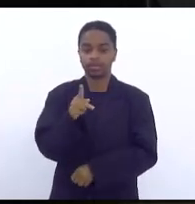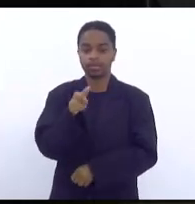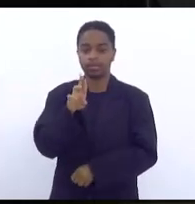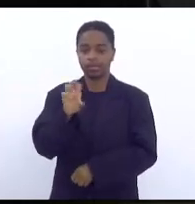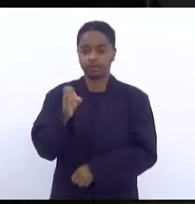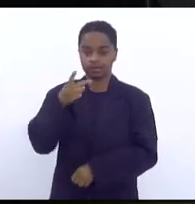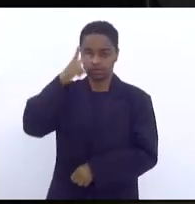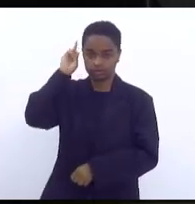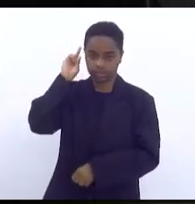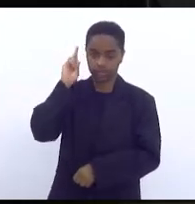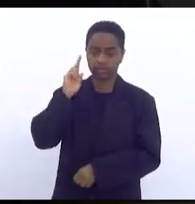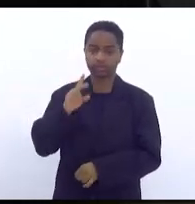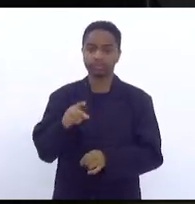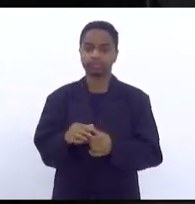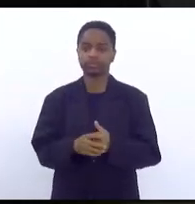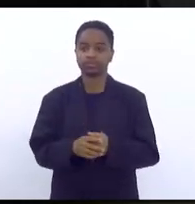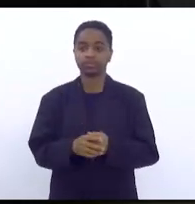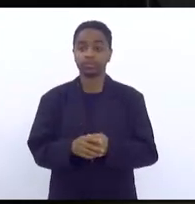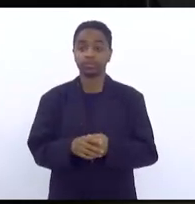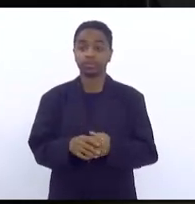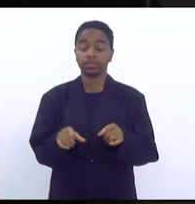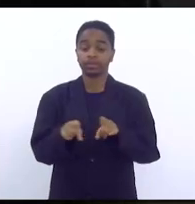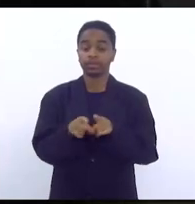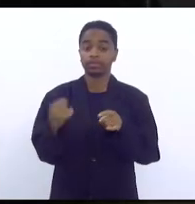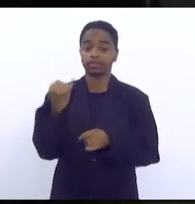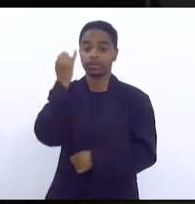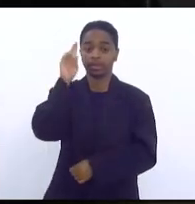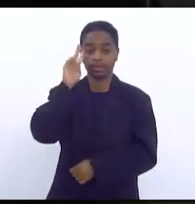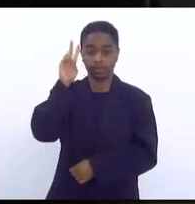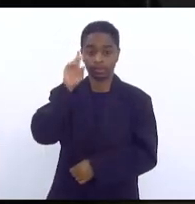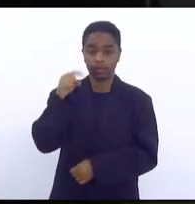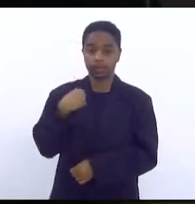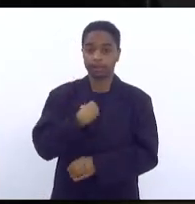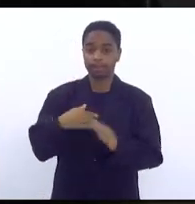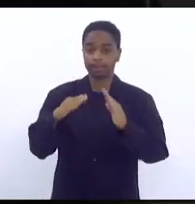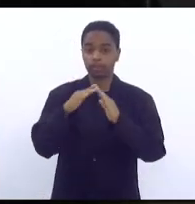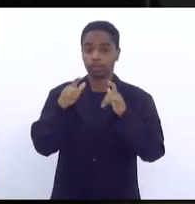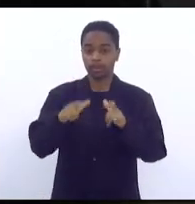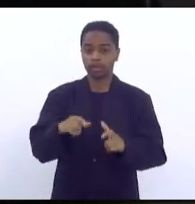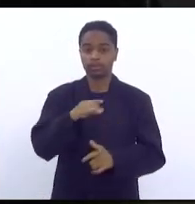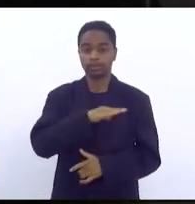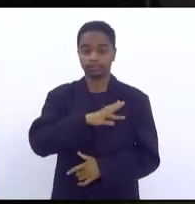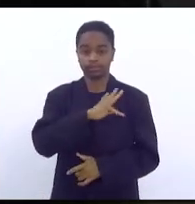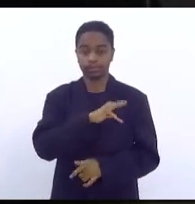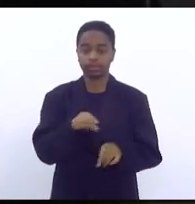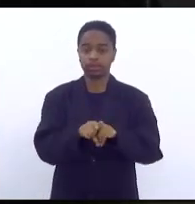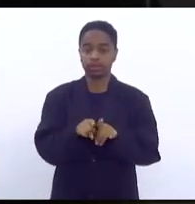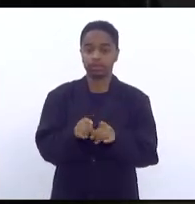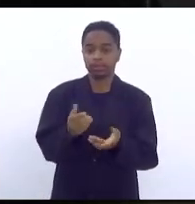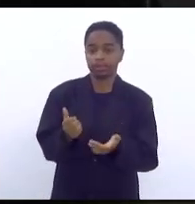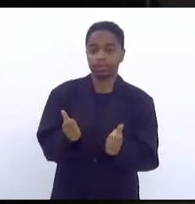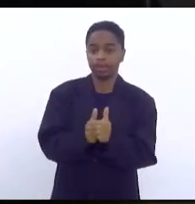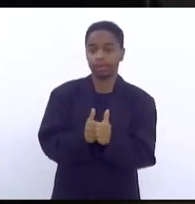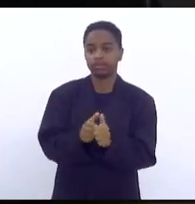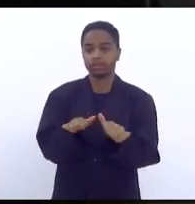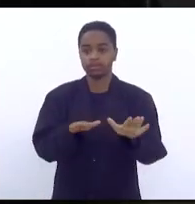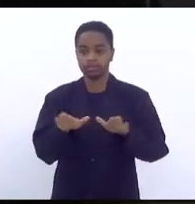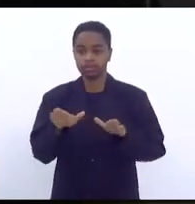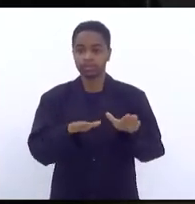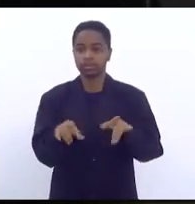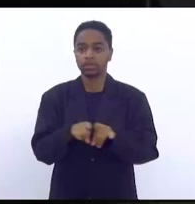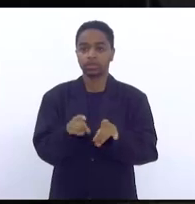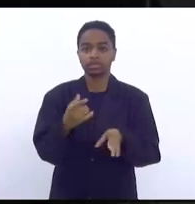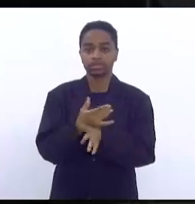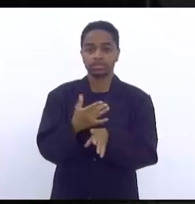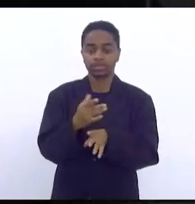de Rio das Pedras vai lembrar que a favela de Rio das Pedras é fica na região da Baixada de acar Paguá na zona oeste do município do Rio assim como a Cidade